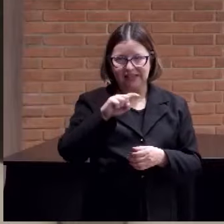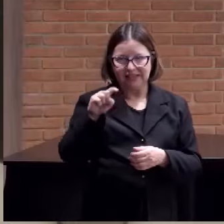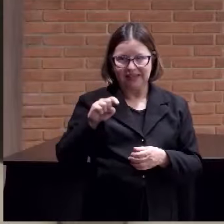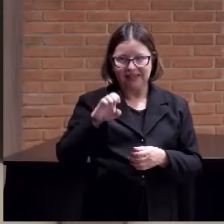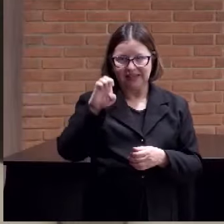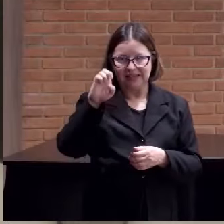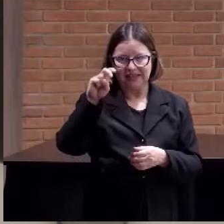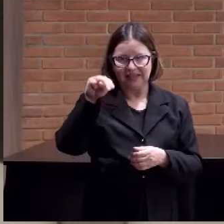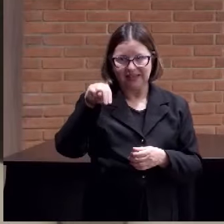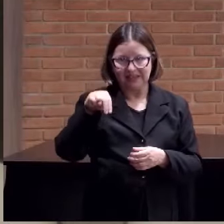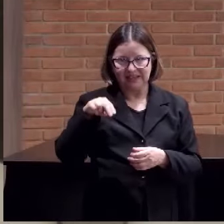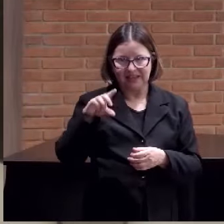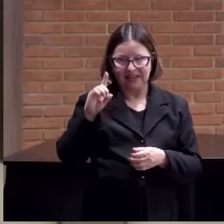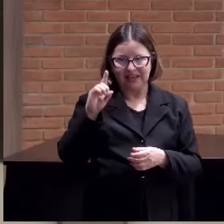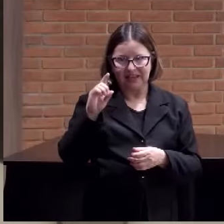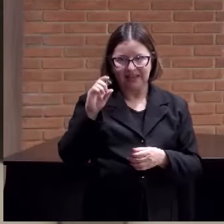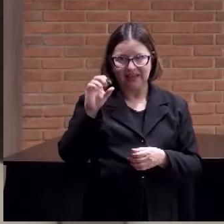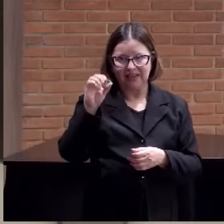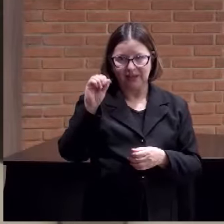1717,